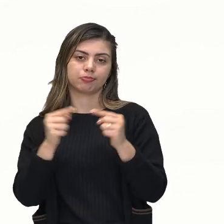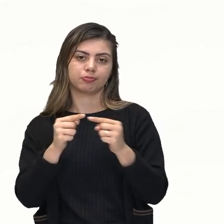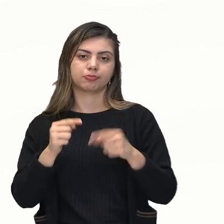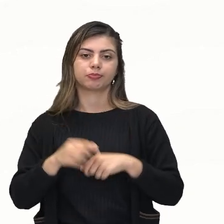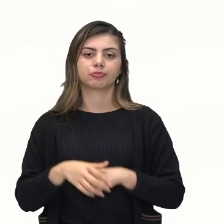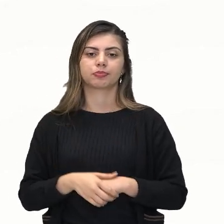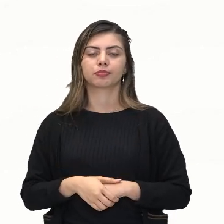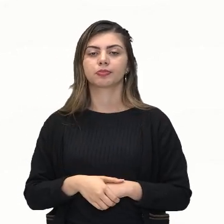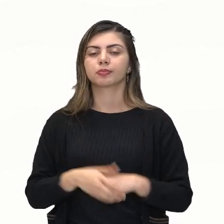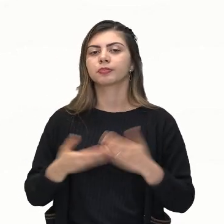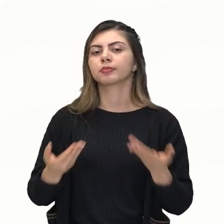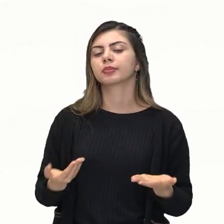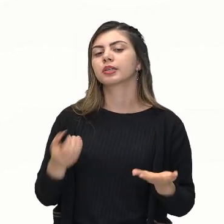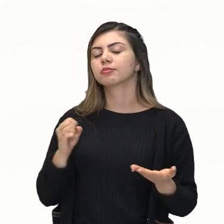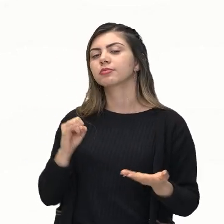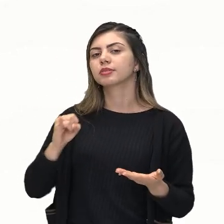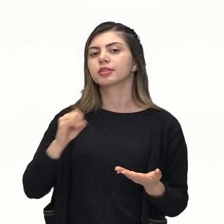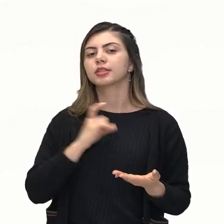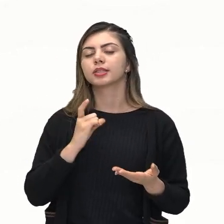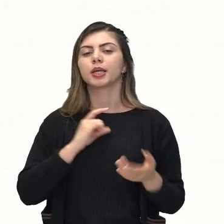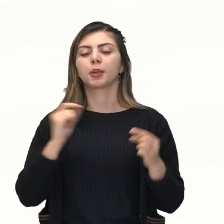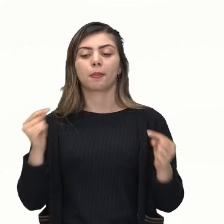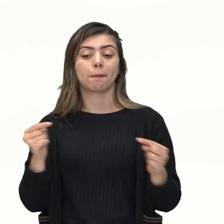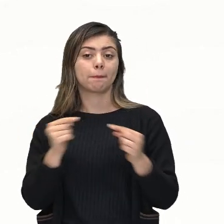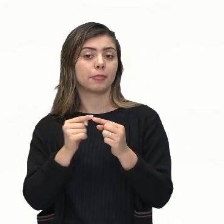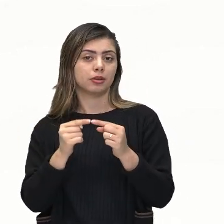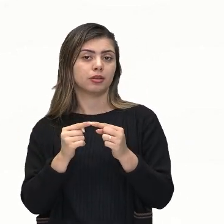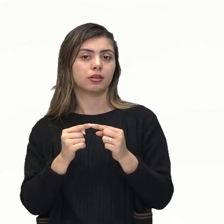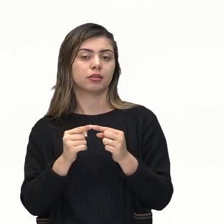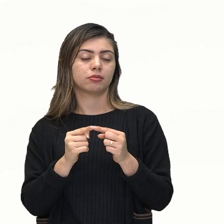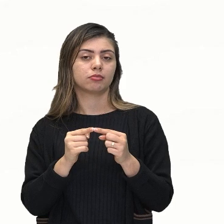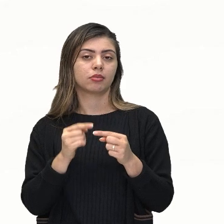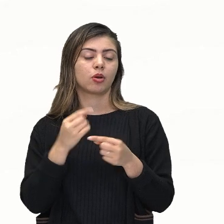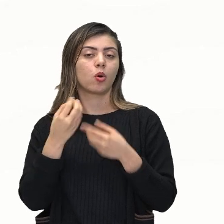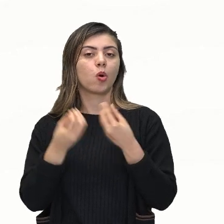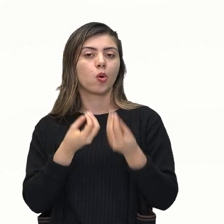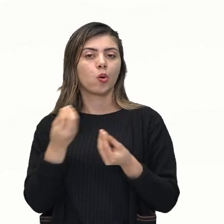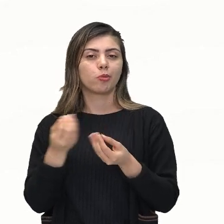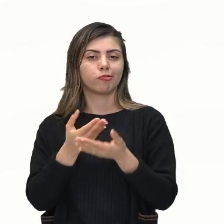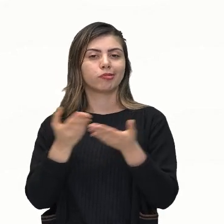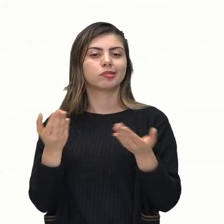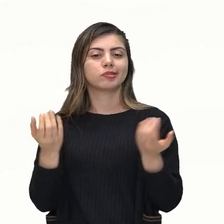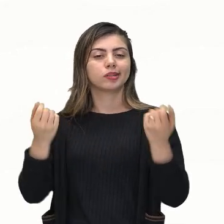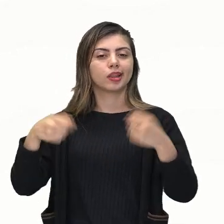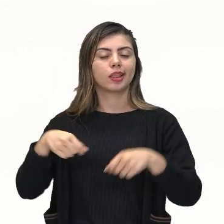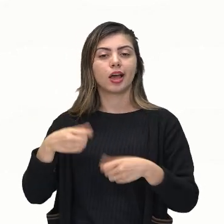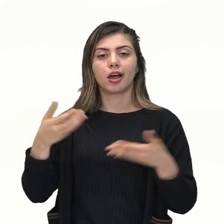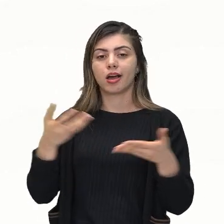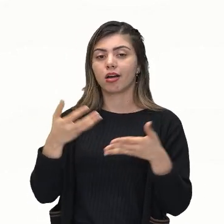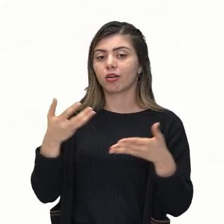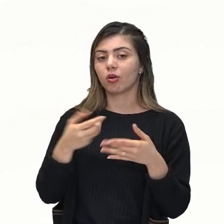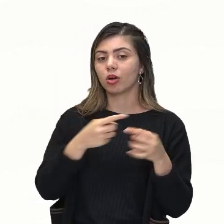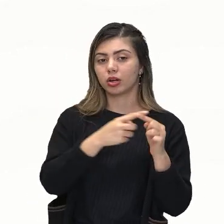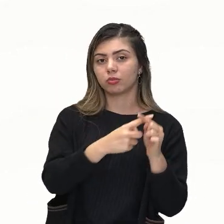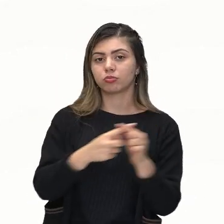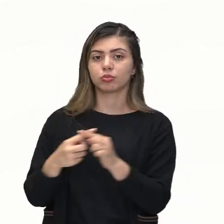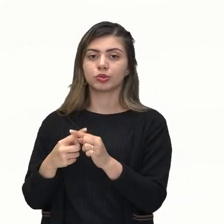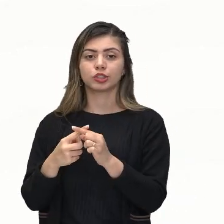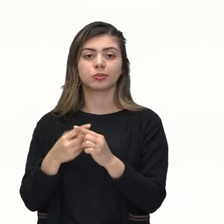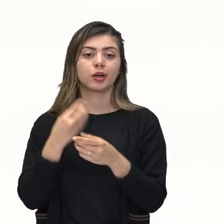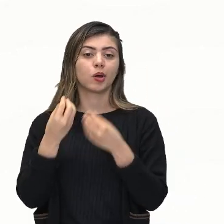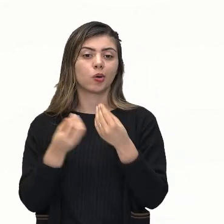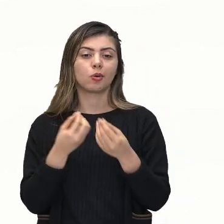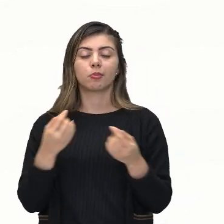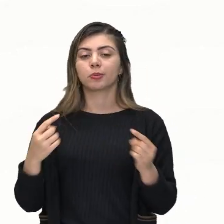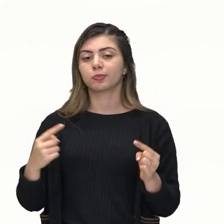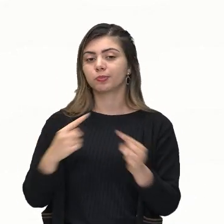proporcionais. Então, se as grandezas são diretamente proporcionais, você vai efetuar esta multiplicação em forma